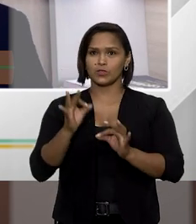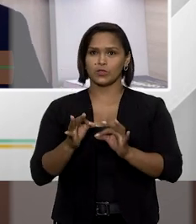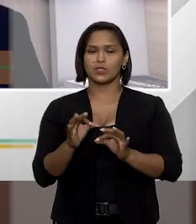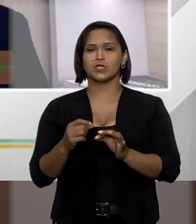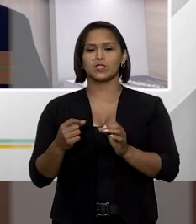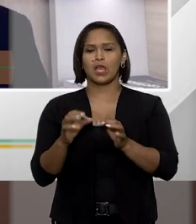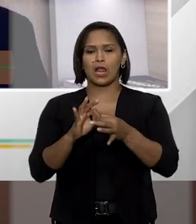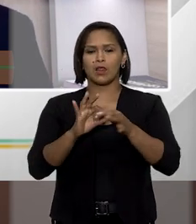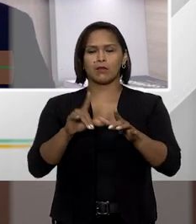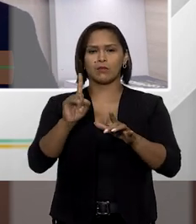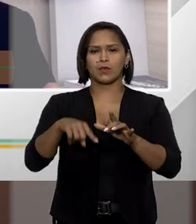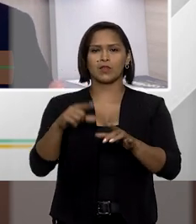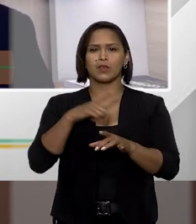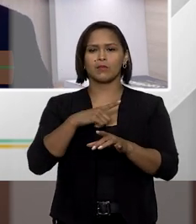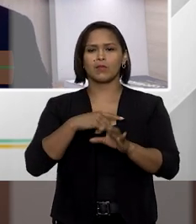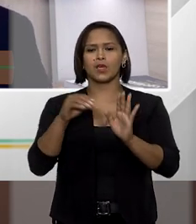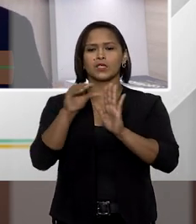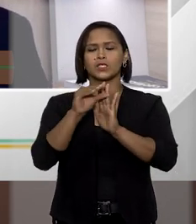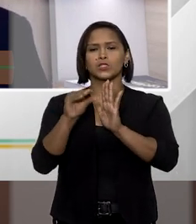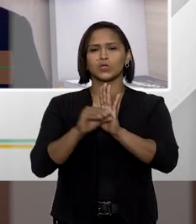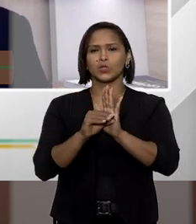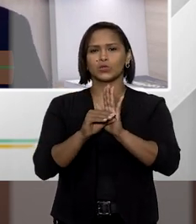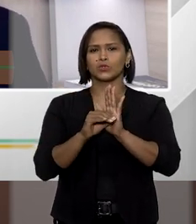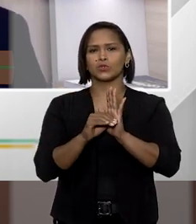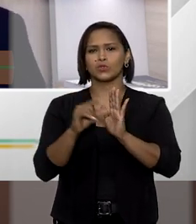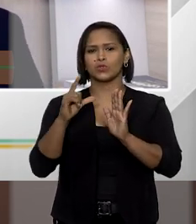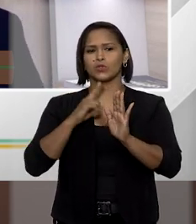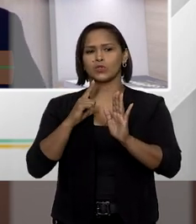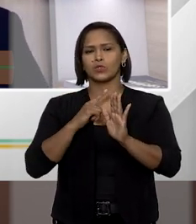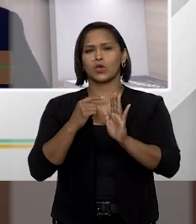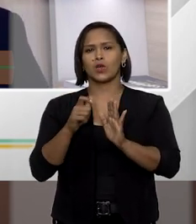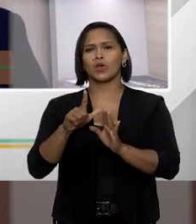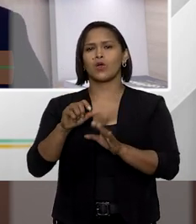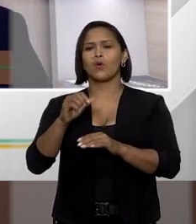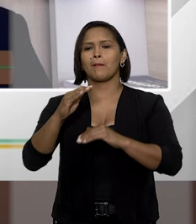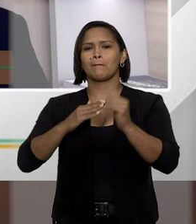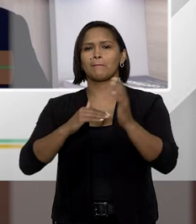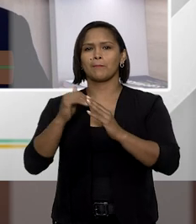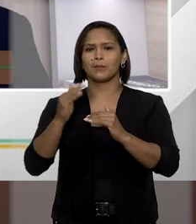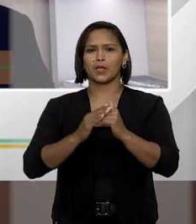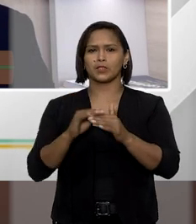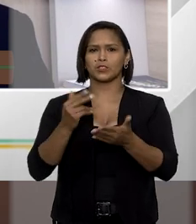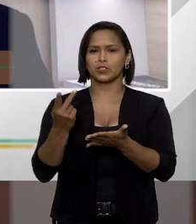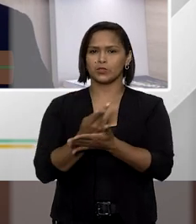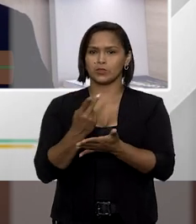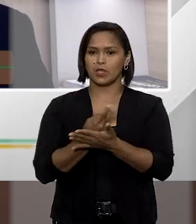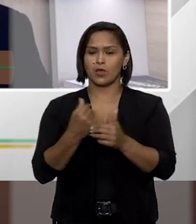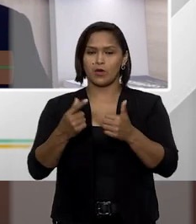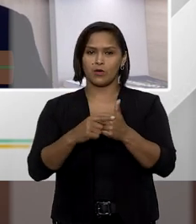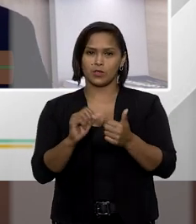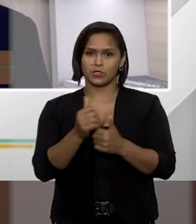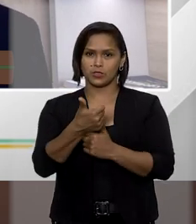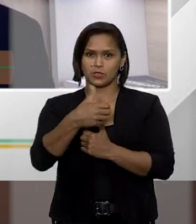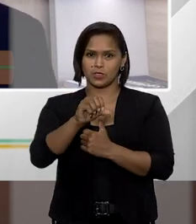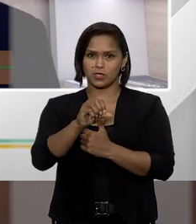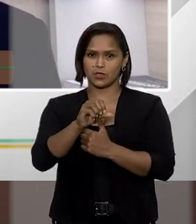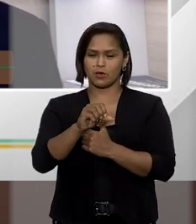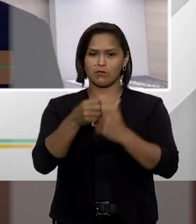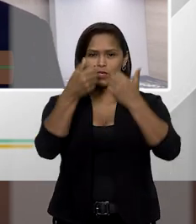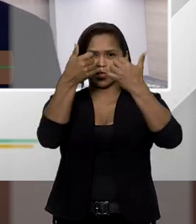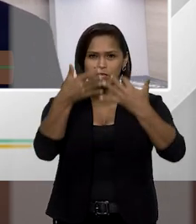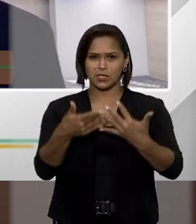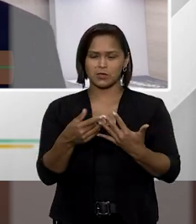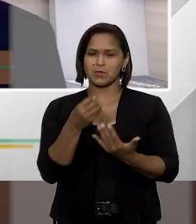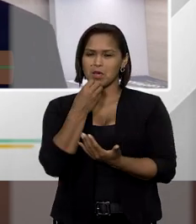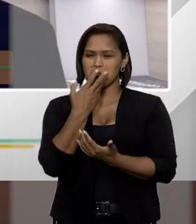que deliberadamente é constituída com a finalidade da prática dos ilícitos. O artigo 19